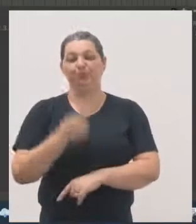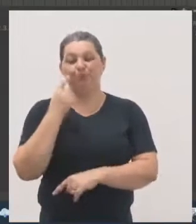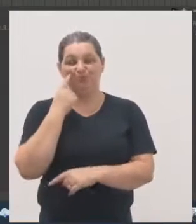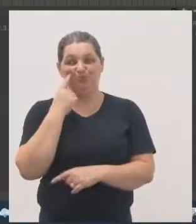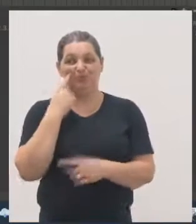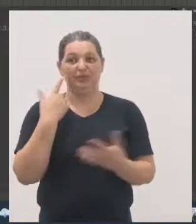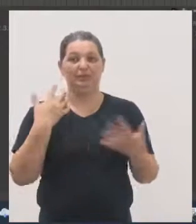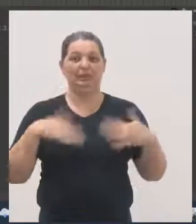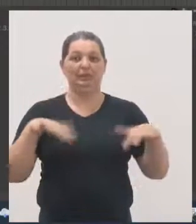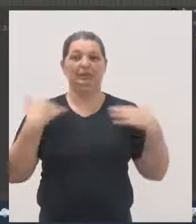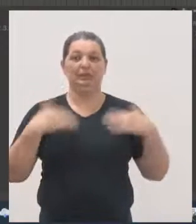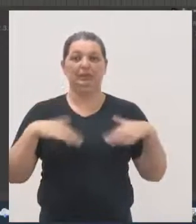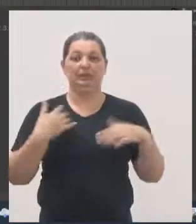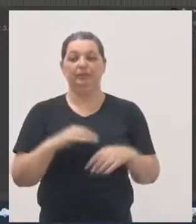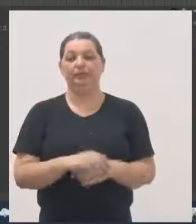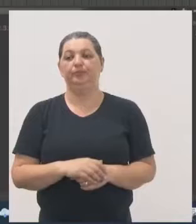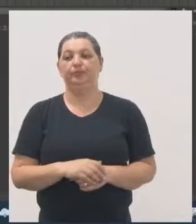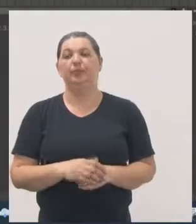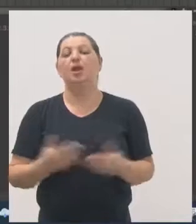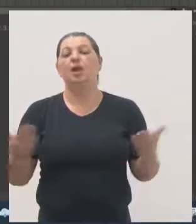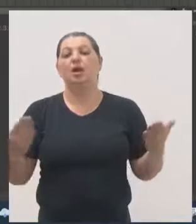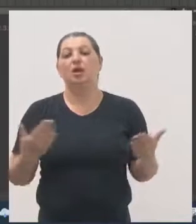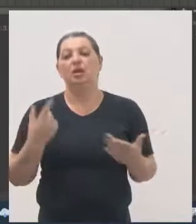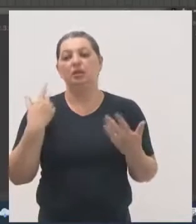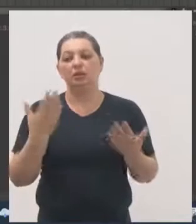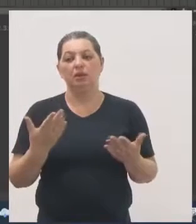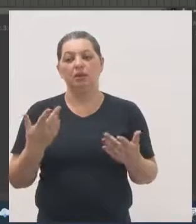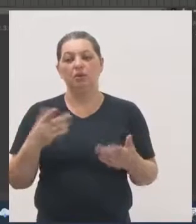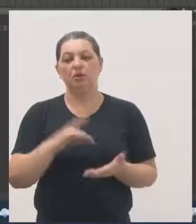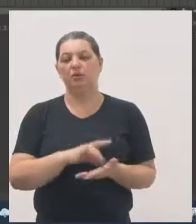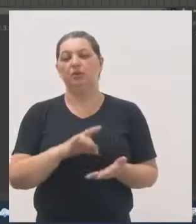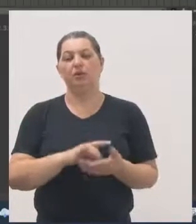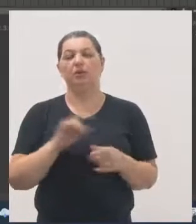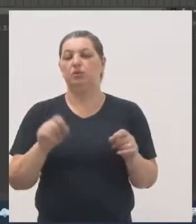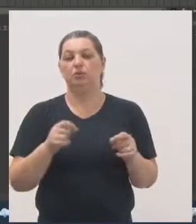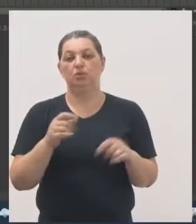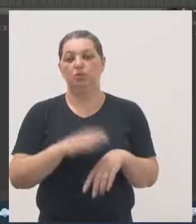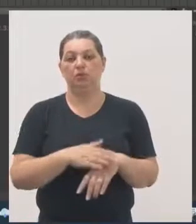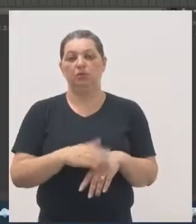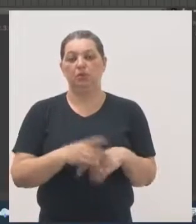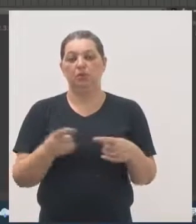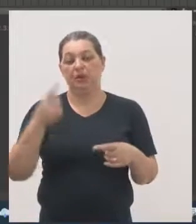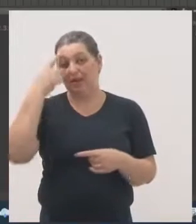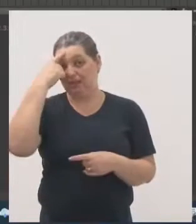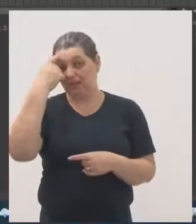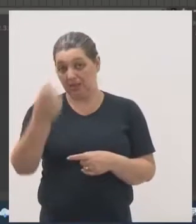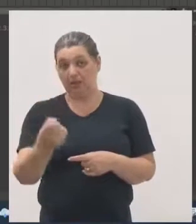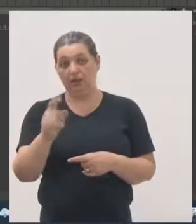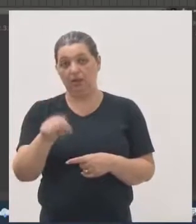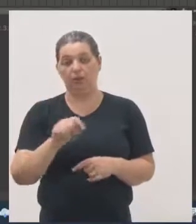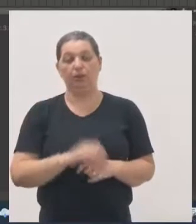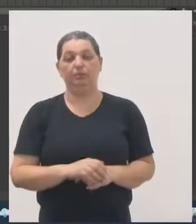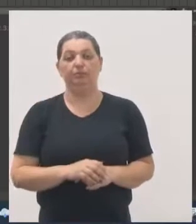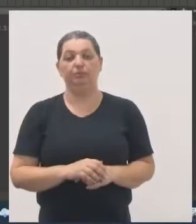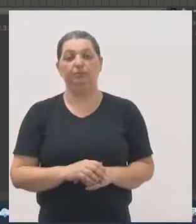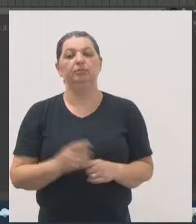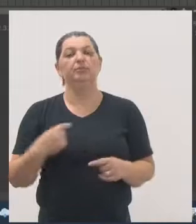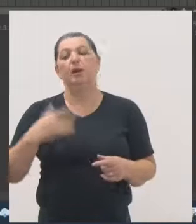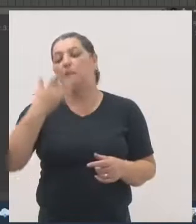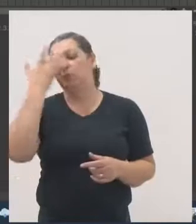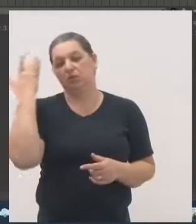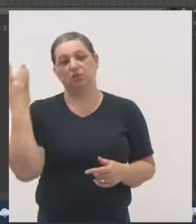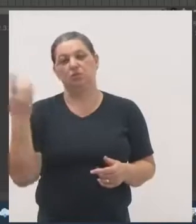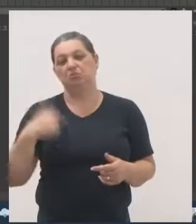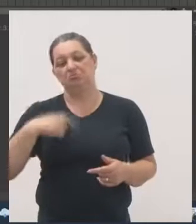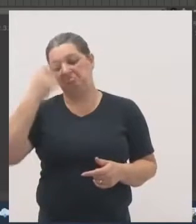surtando. Ô, Giovanni, na verdade, então, a ideia aqui é assim, para uma pessoa leiga como